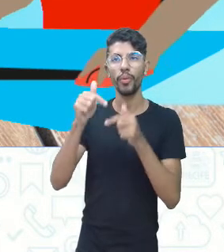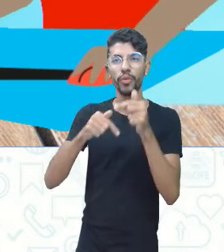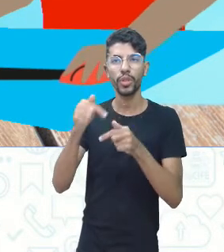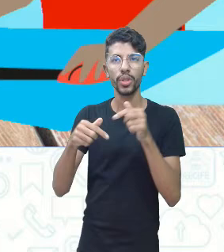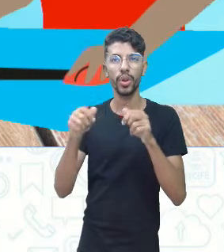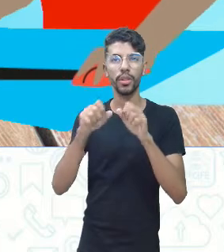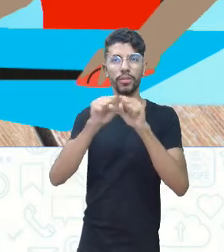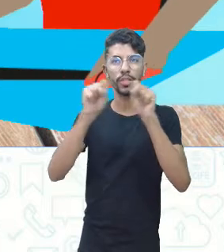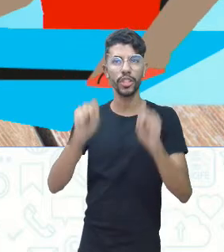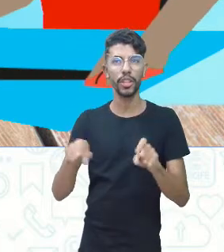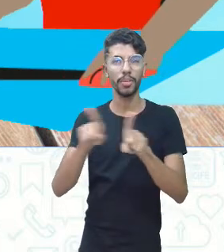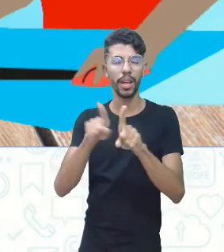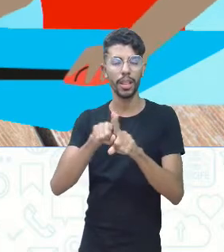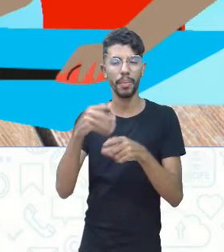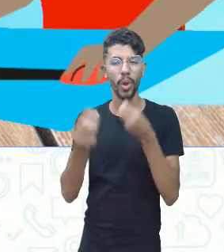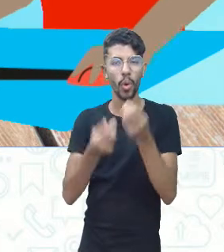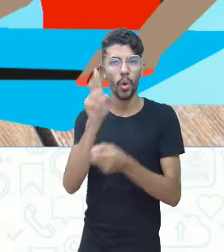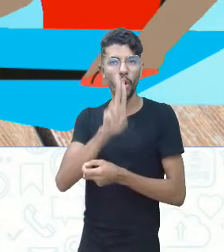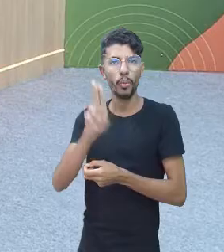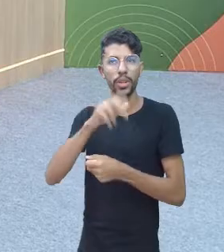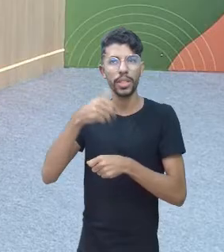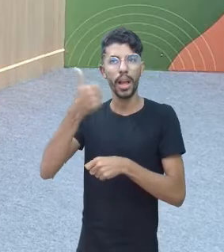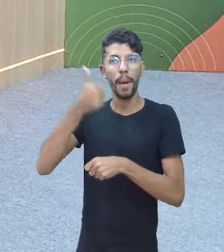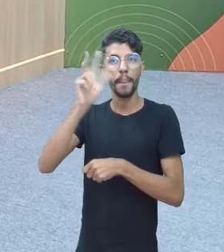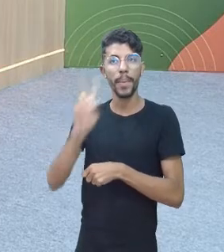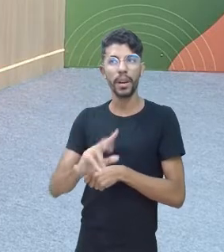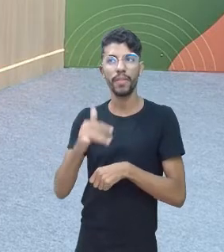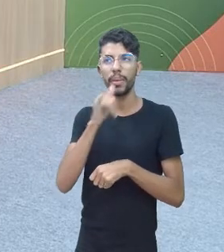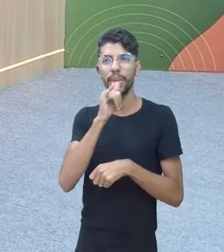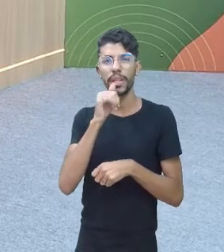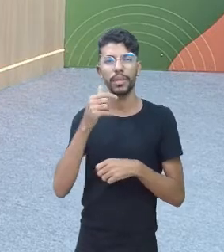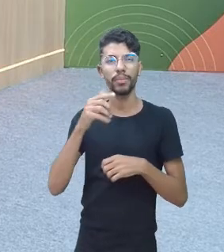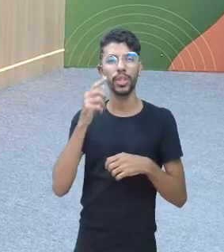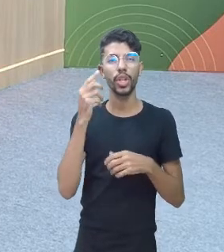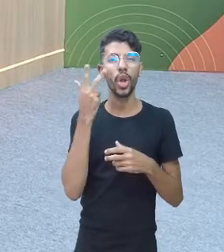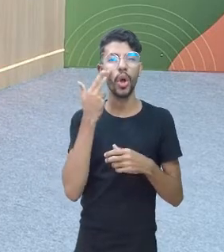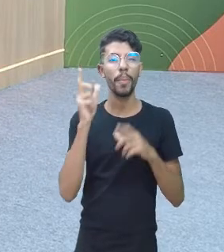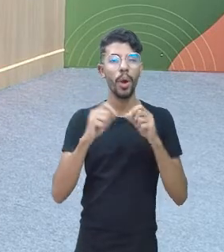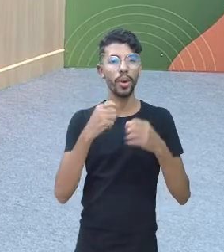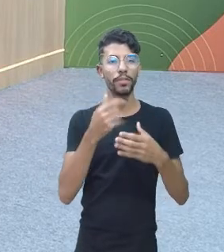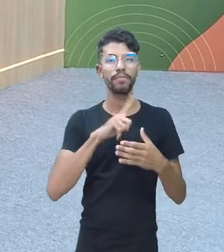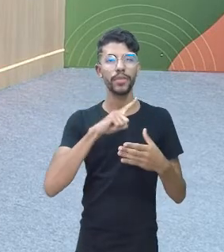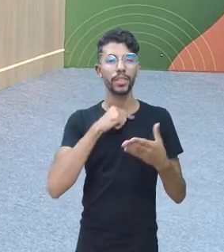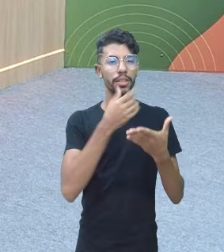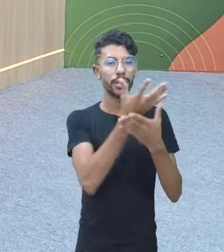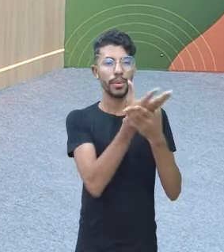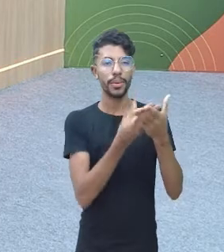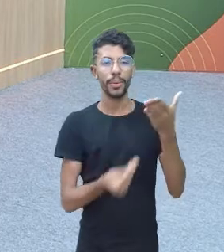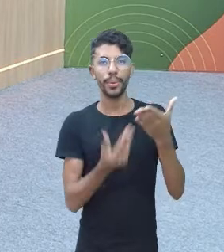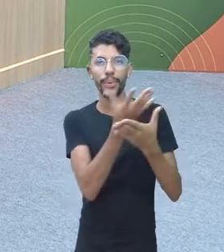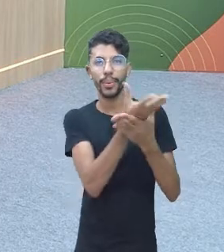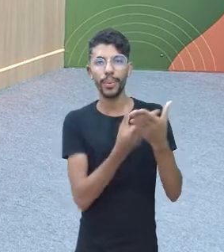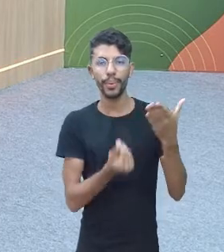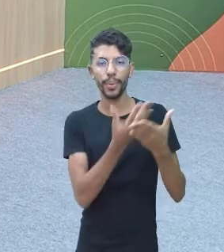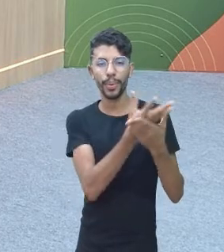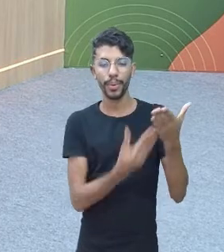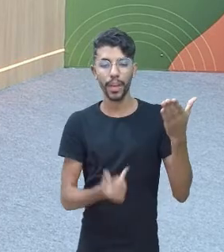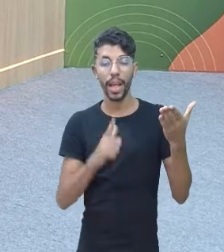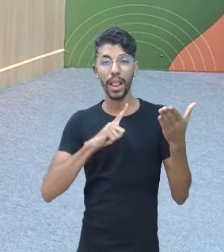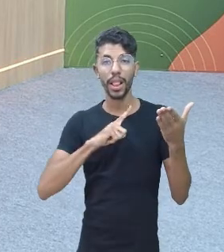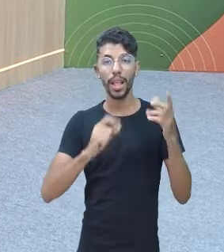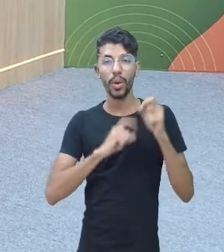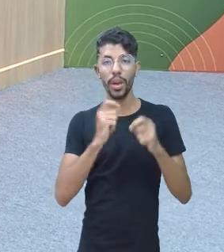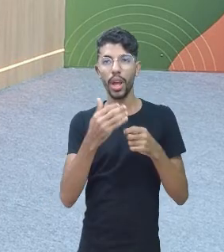quando a gente compra uma impressora, por exemplo, e precisa instalar no computador, é muito comum que se recorra ao passo a passo de como fazer essa